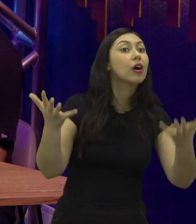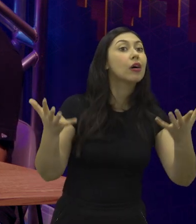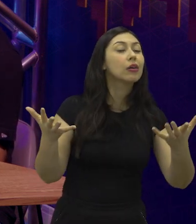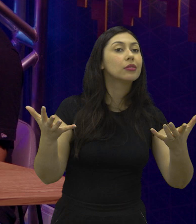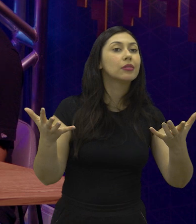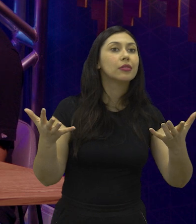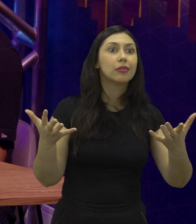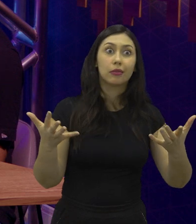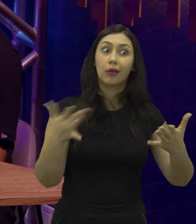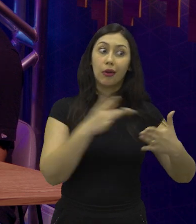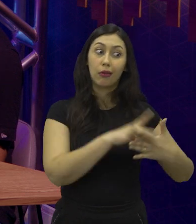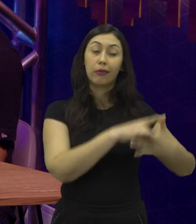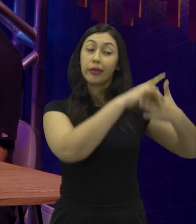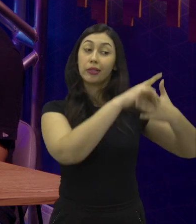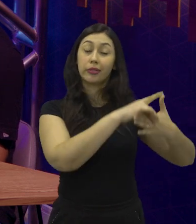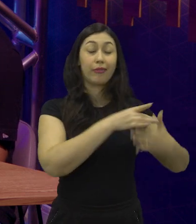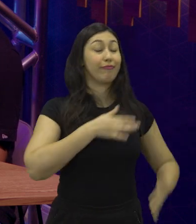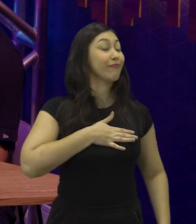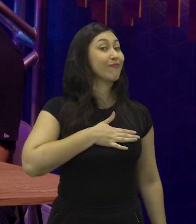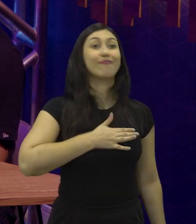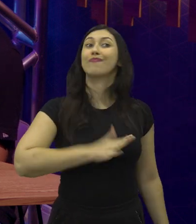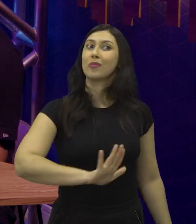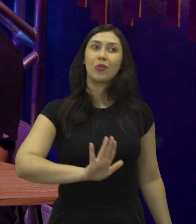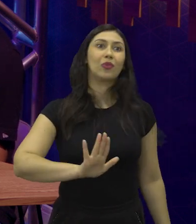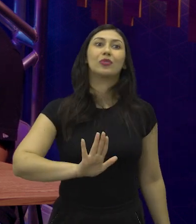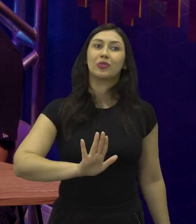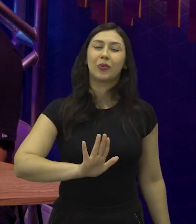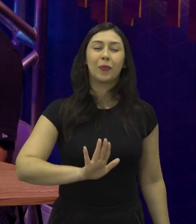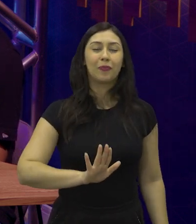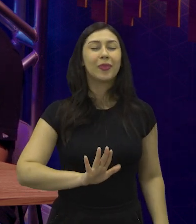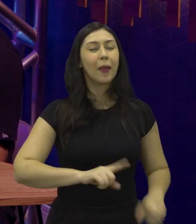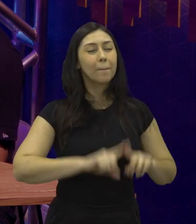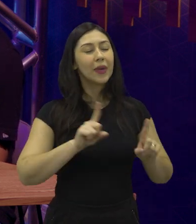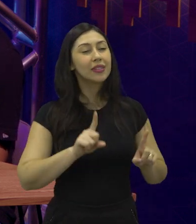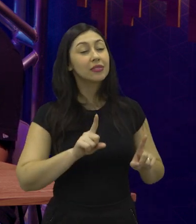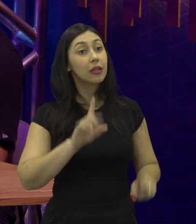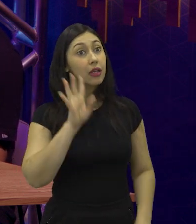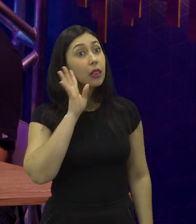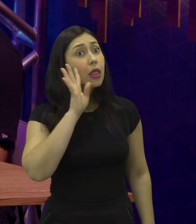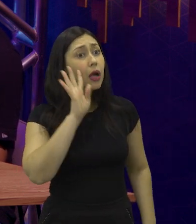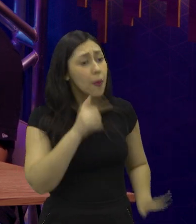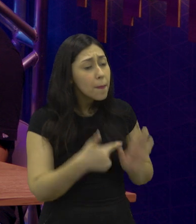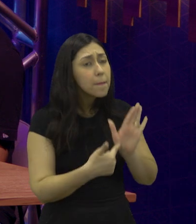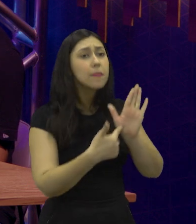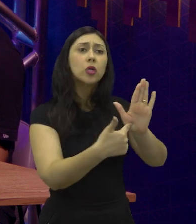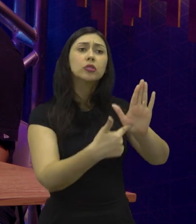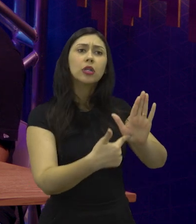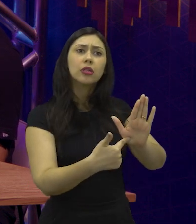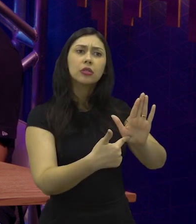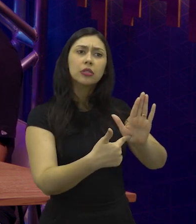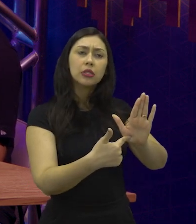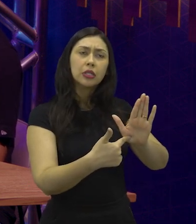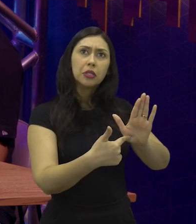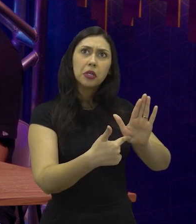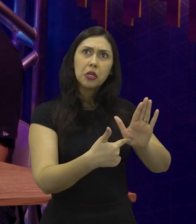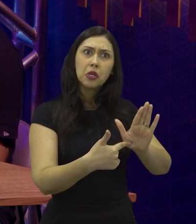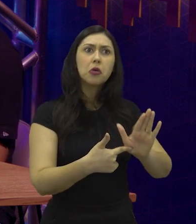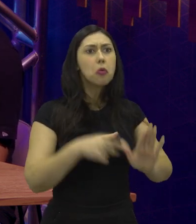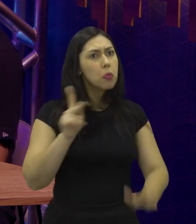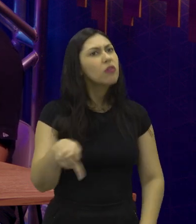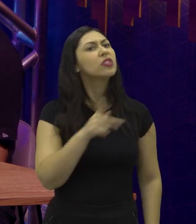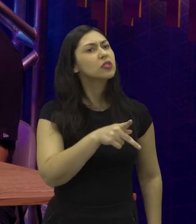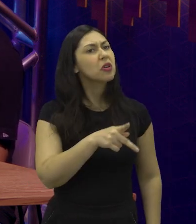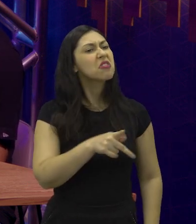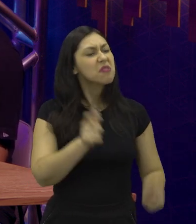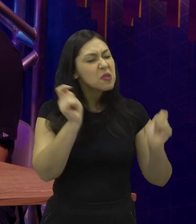meio aos jovens, isso incomodou muito. Então, acho que é bem legal mostrar que essa é uma coisa muito